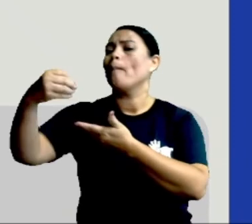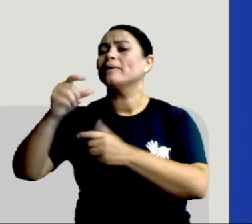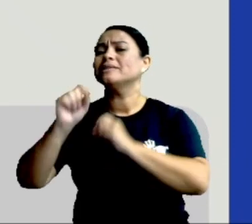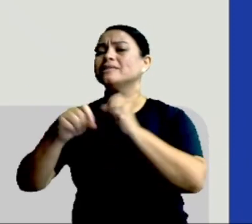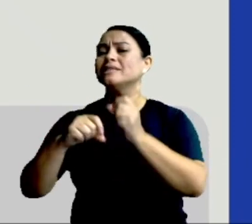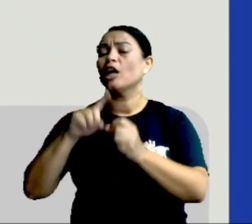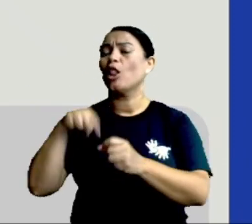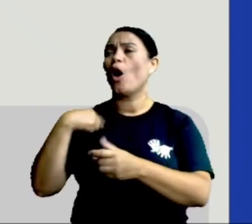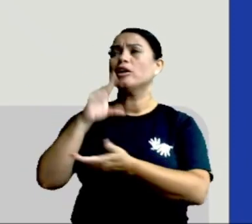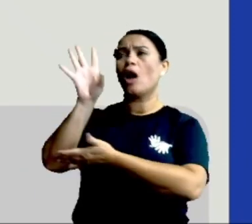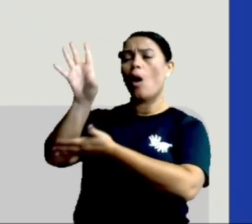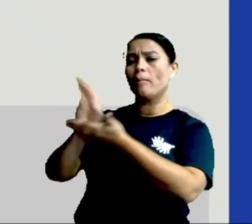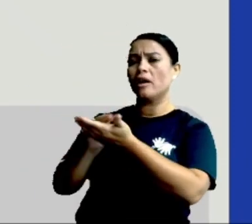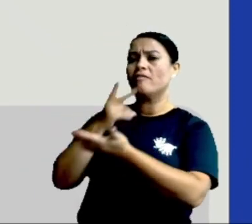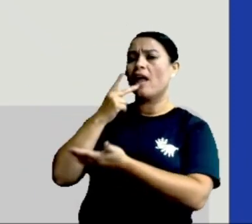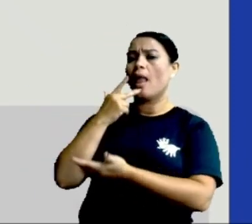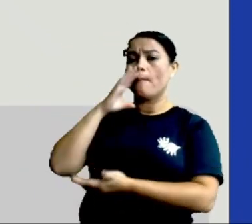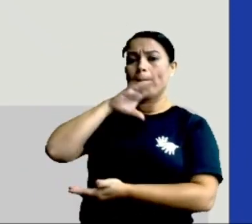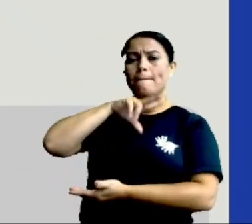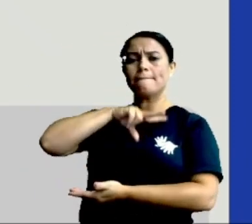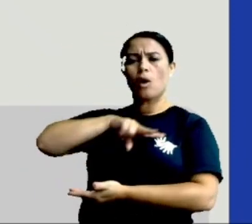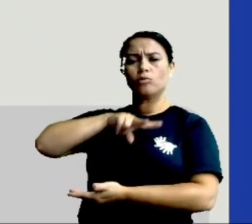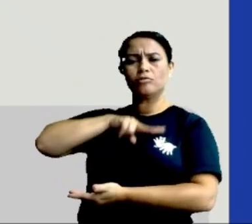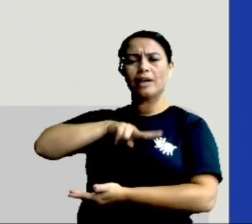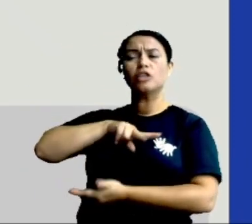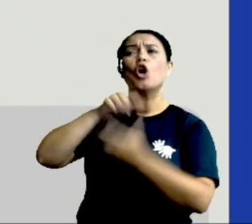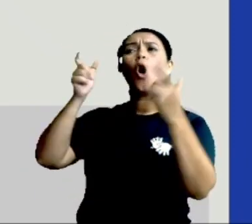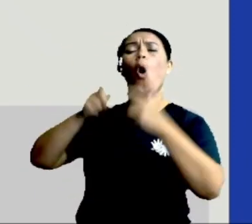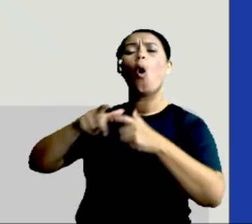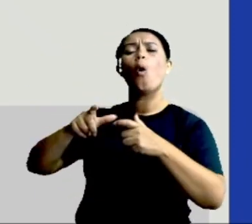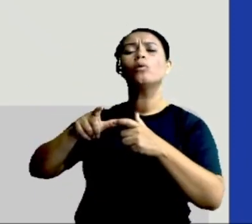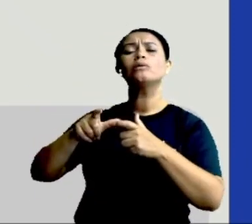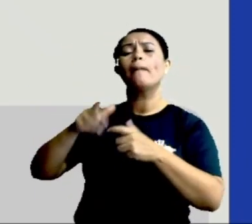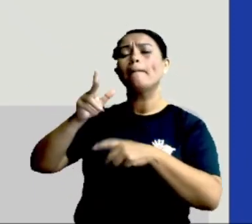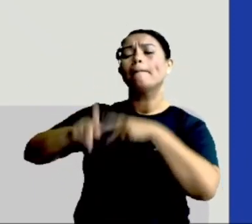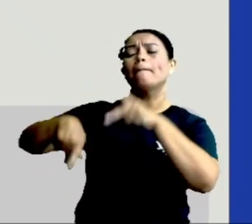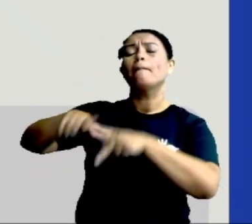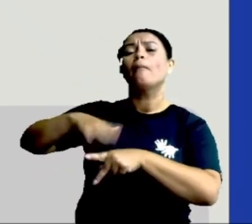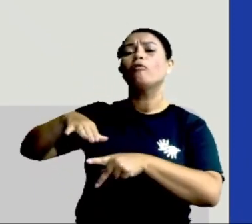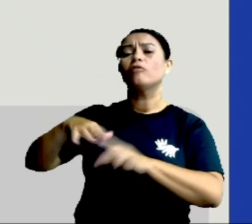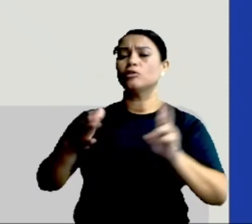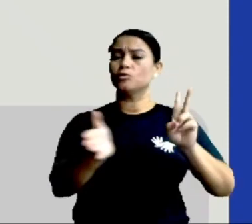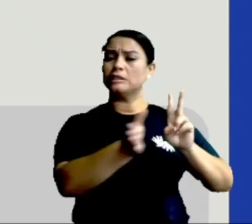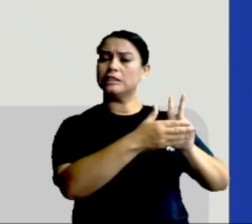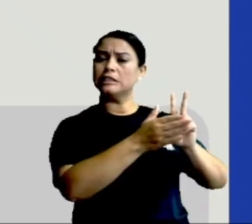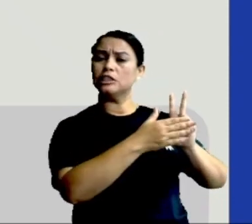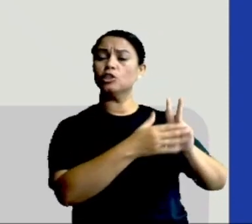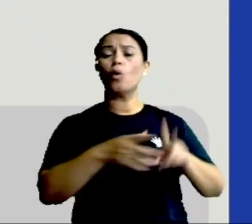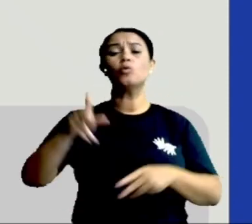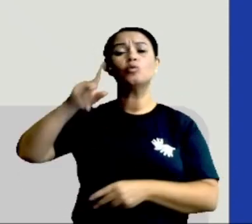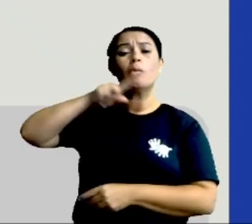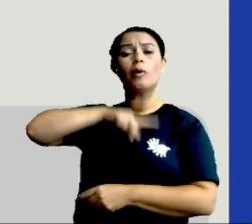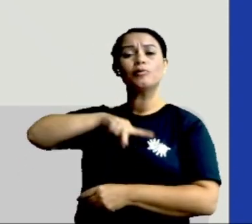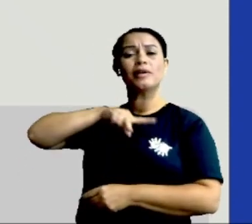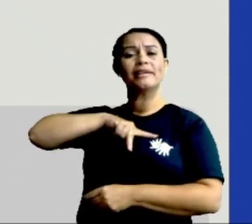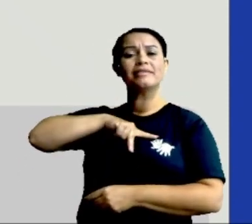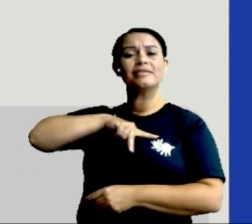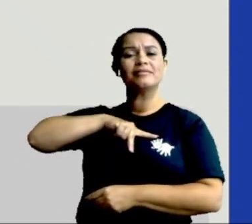portuguesa. Então, essa herança vem de que povo? Vem dos indígenas ou dos